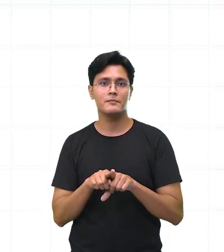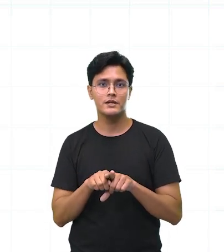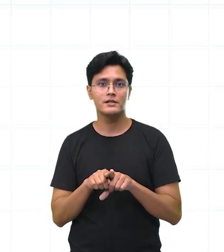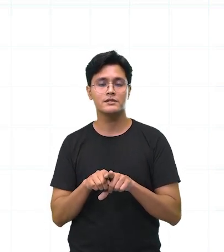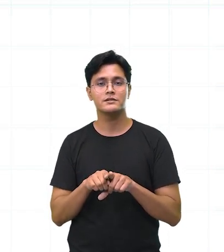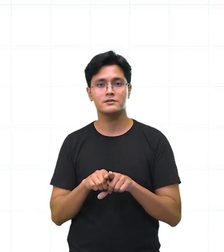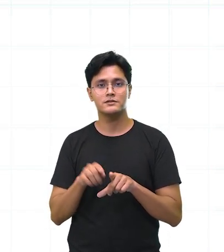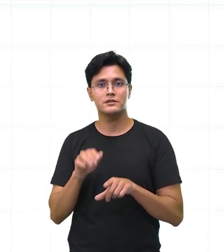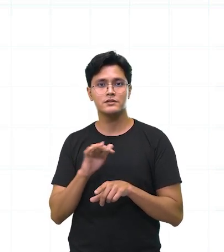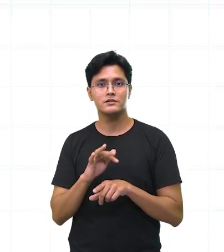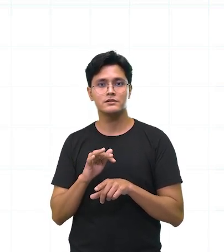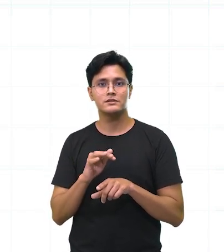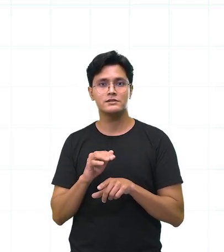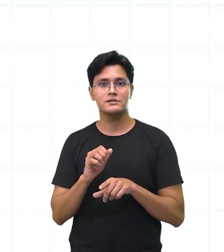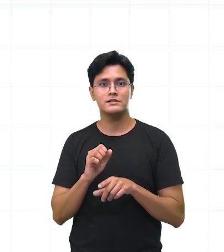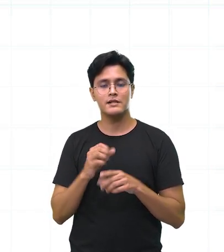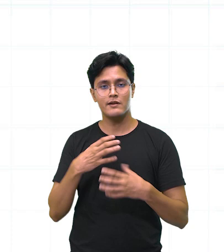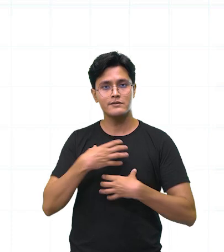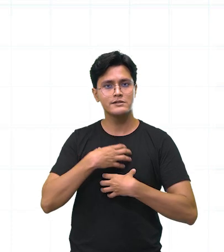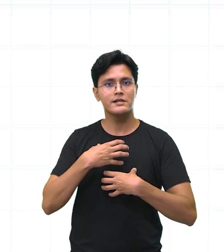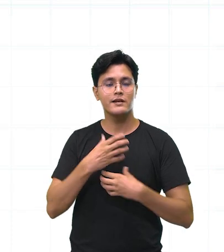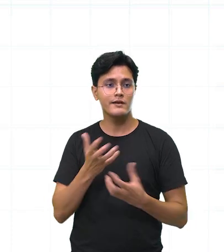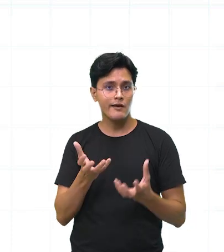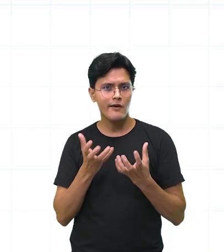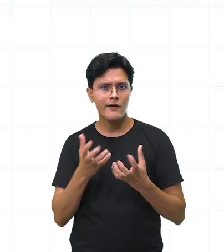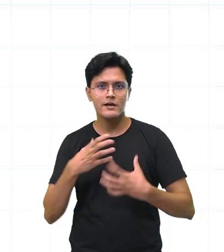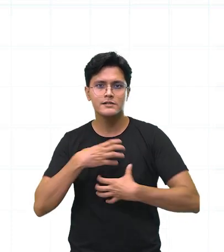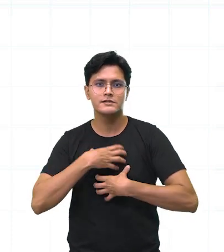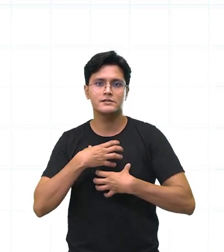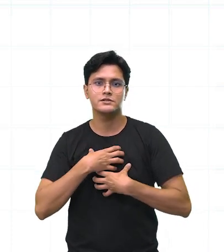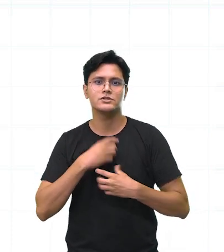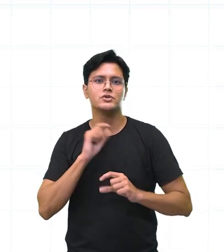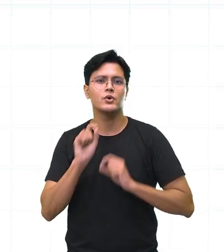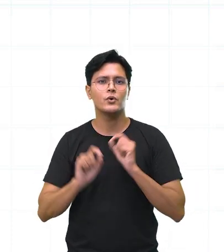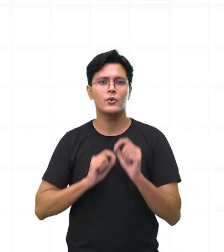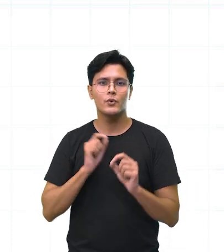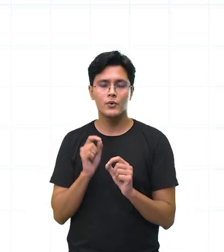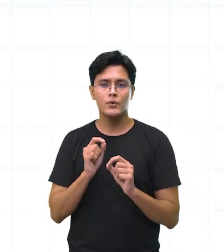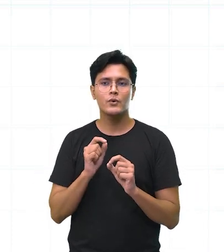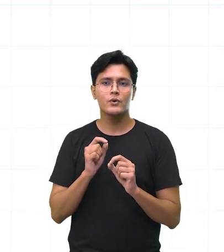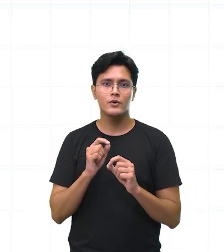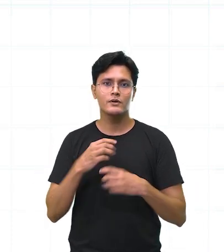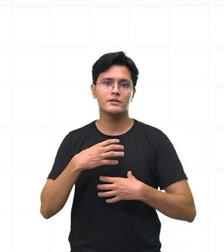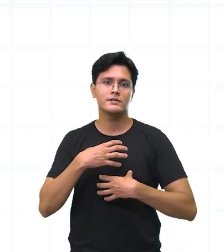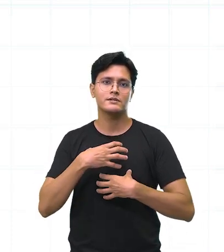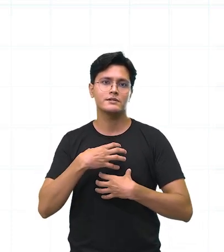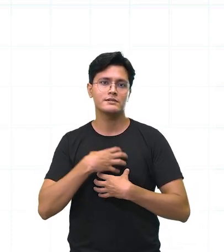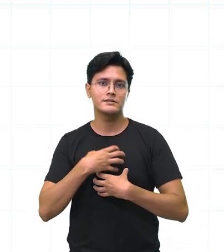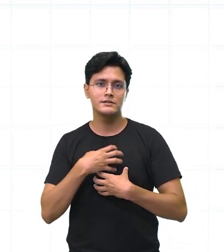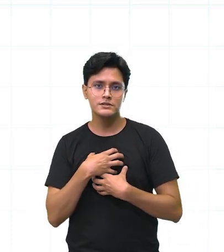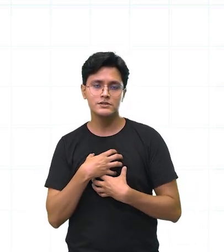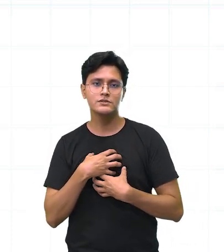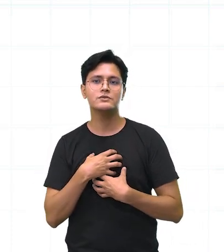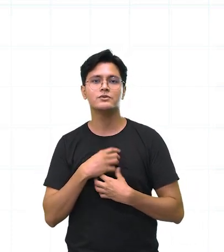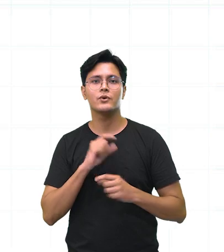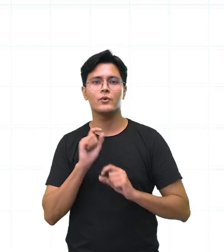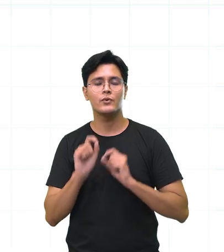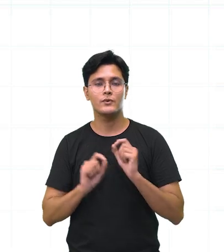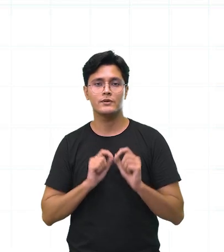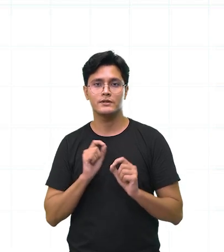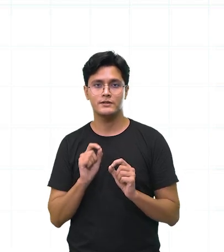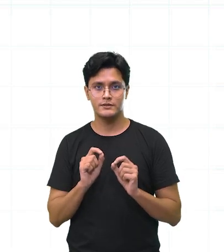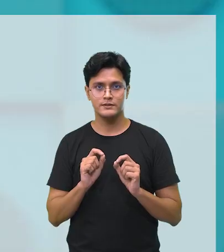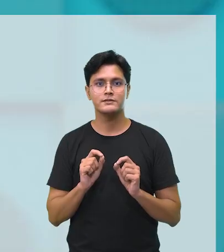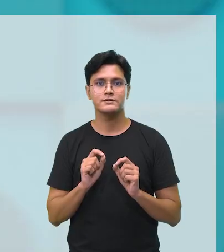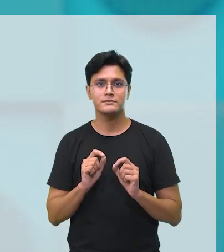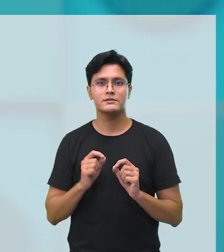menos sinta isso no coração. Então, quer sentir isso, esse enigma, essa questão de achar, tá bom?